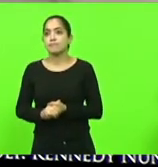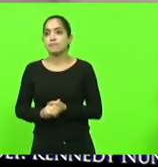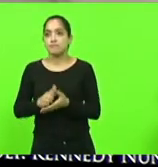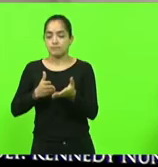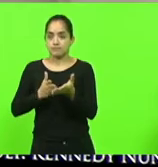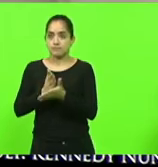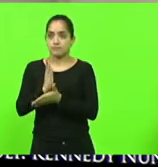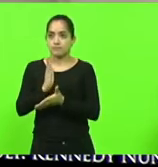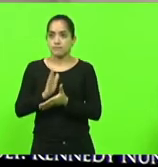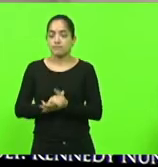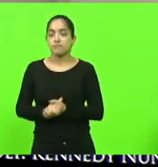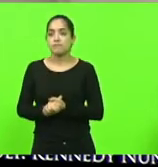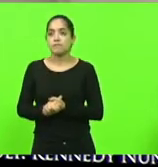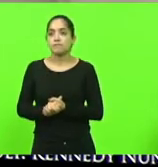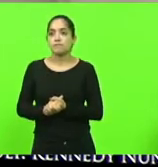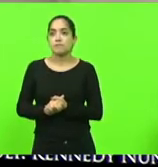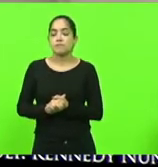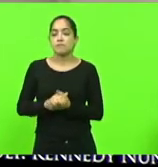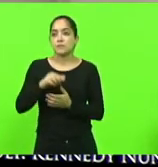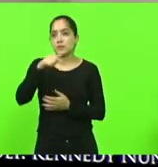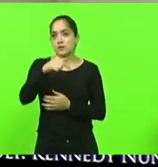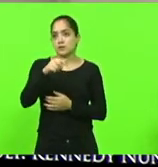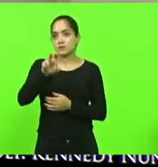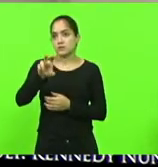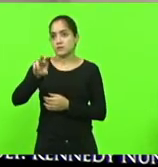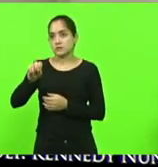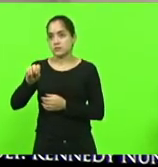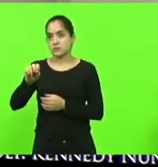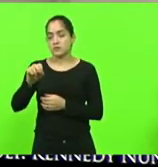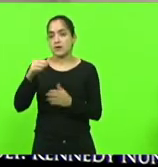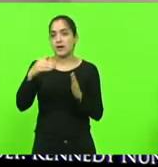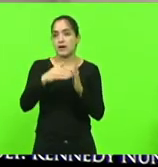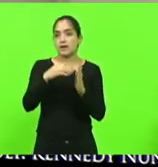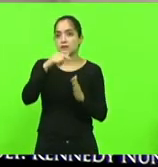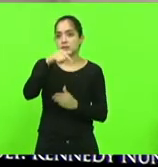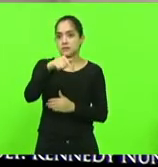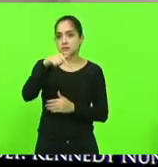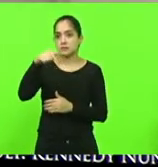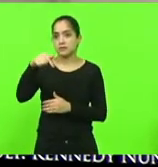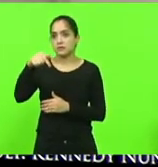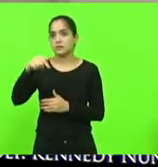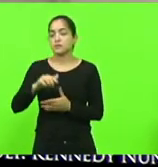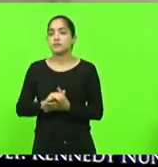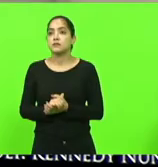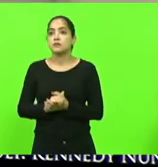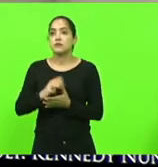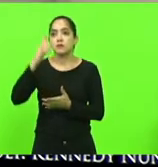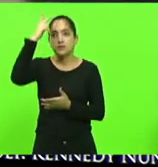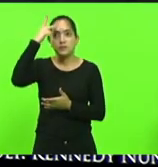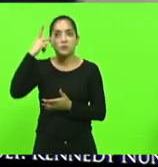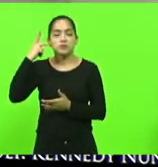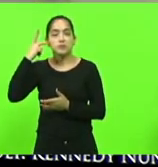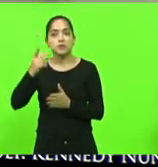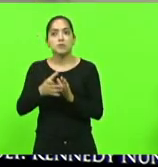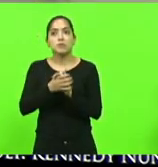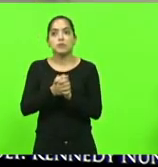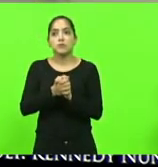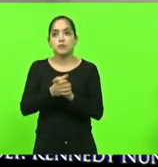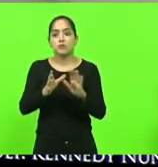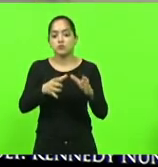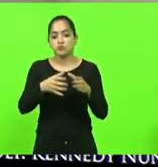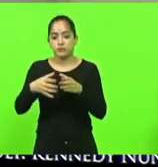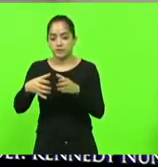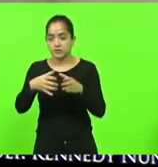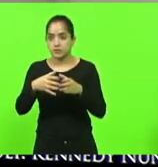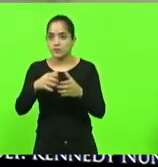Aprovado por unanimidade. Moção 750 a 777, autor deputado Paulinha. Cumprimentando diversas equipes e